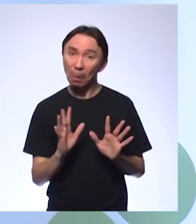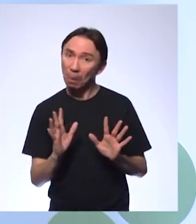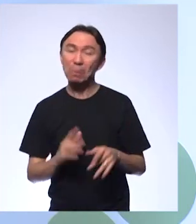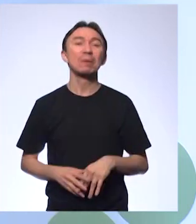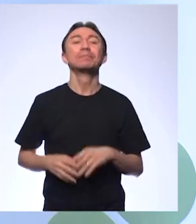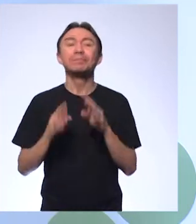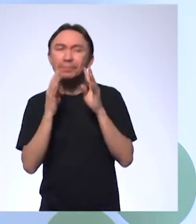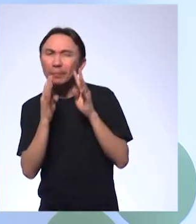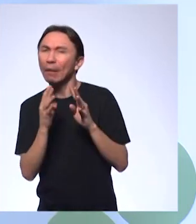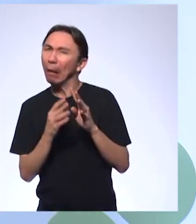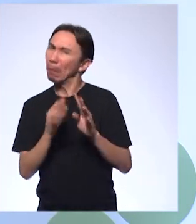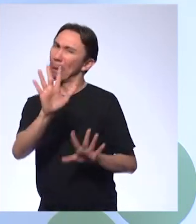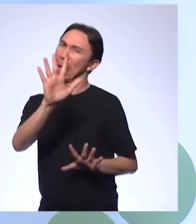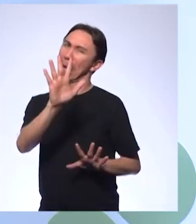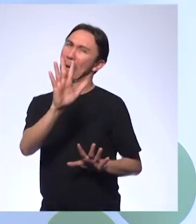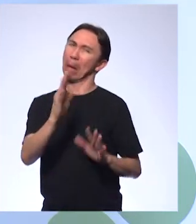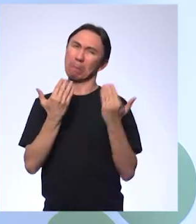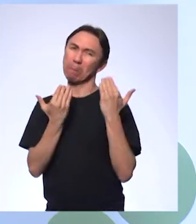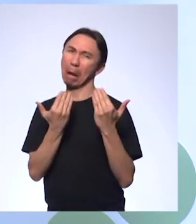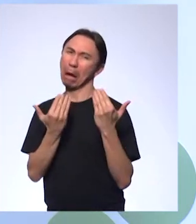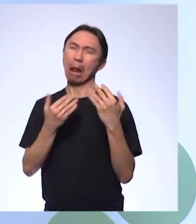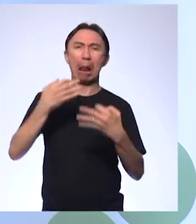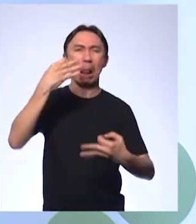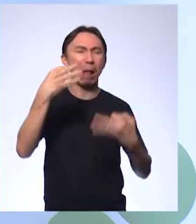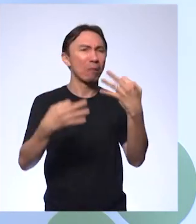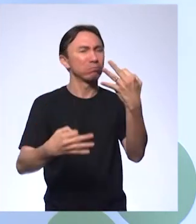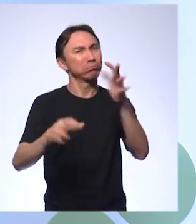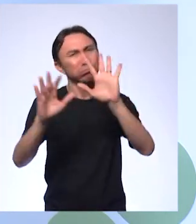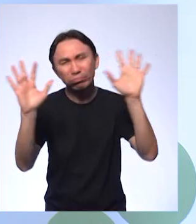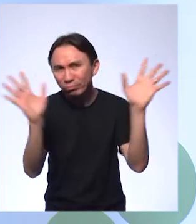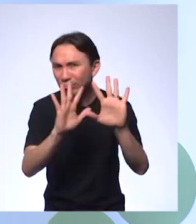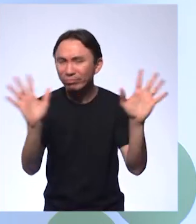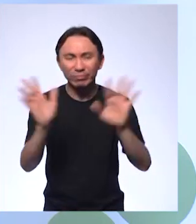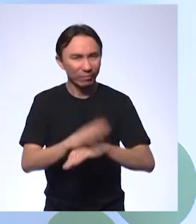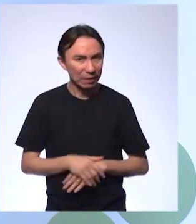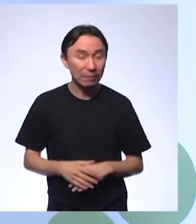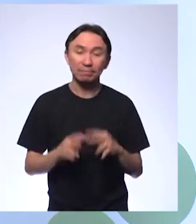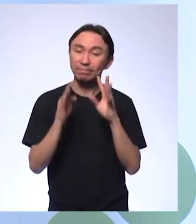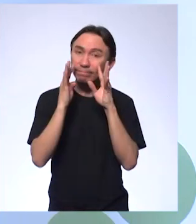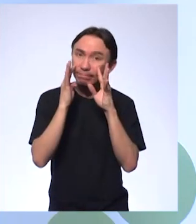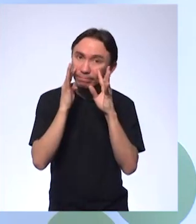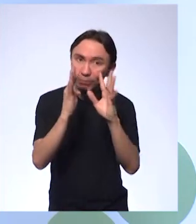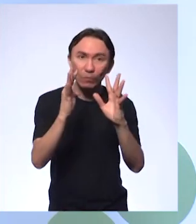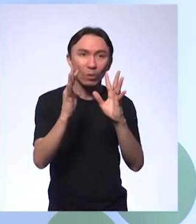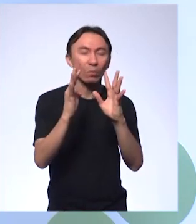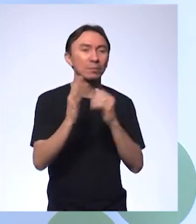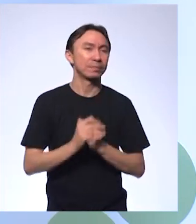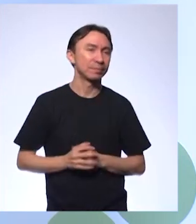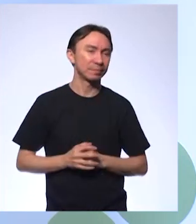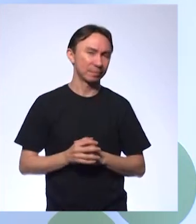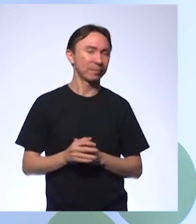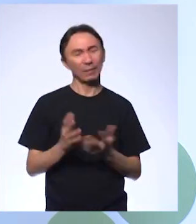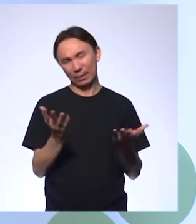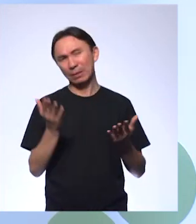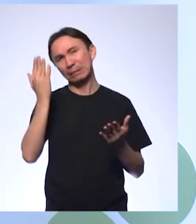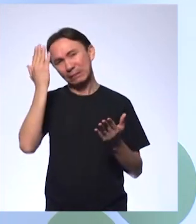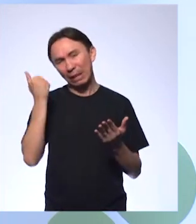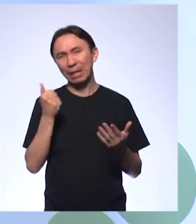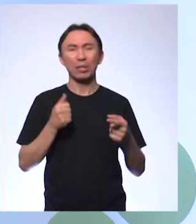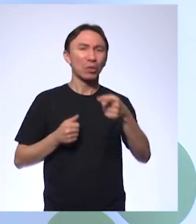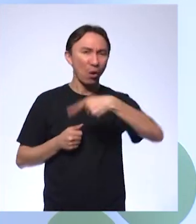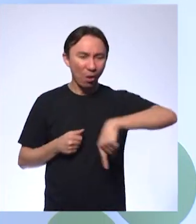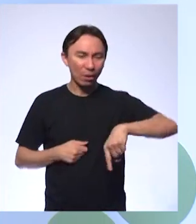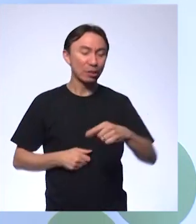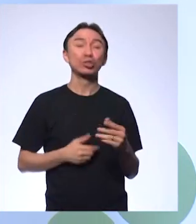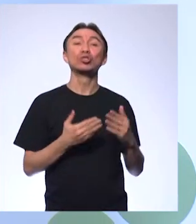faz ou o que deixa de fazer. E isso tem que ser praticado também, né? Eu sei que na nossa formação, e quando eu falo formação na escola, a gente não é